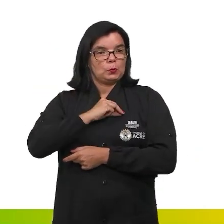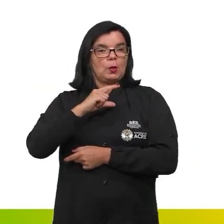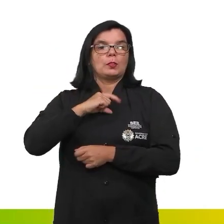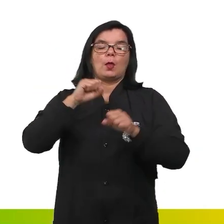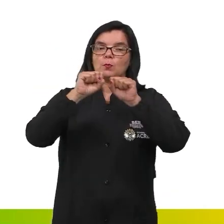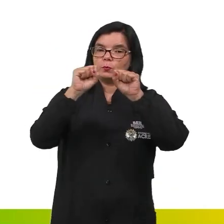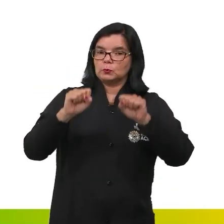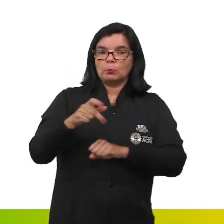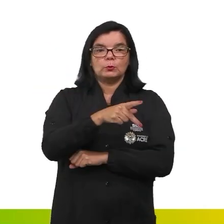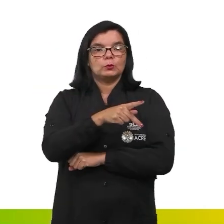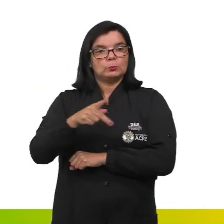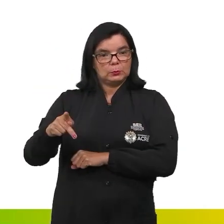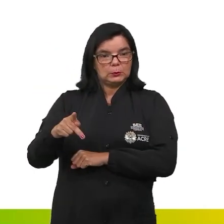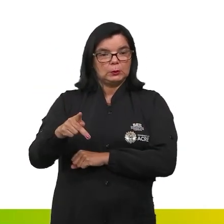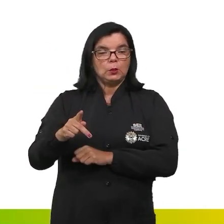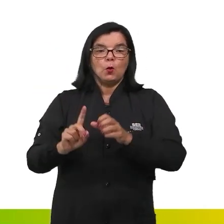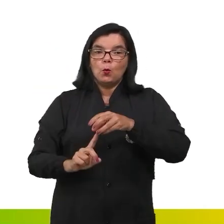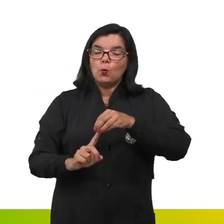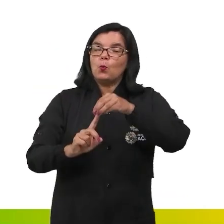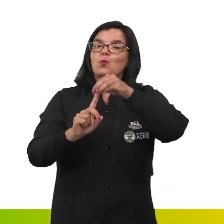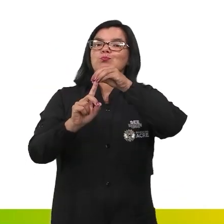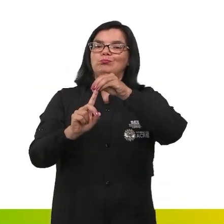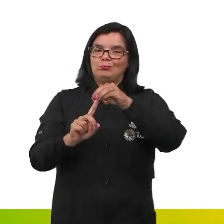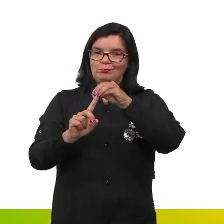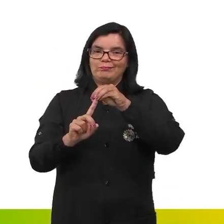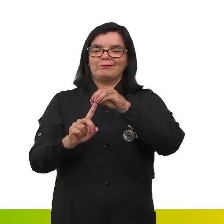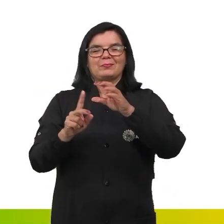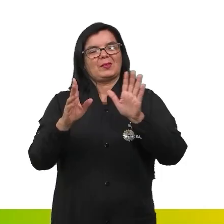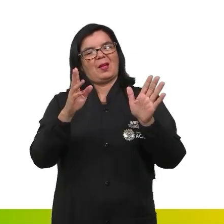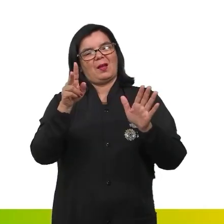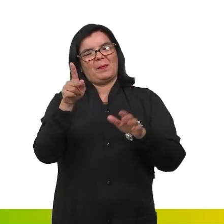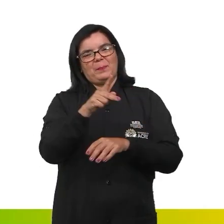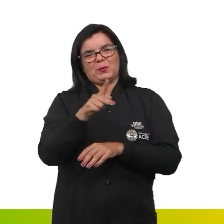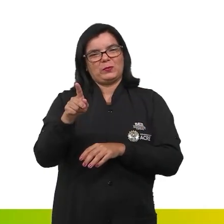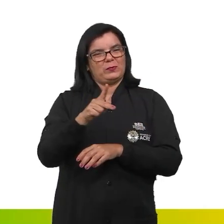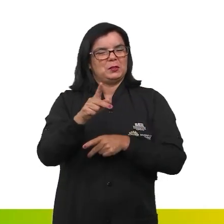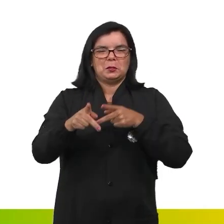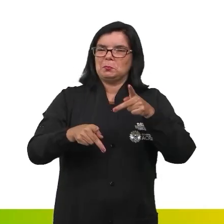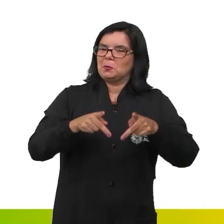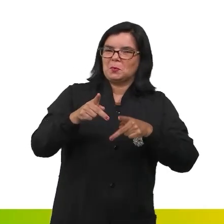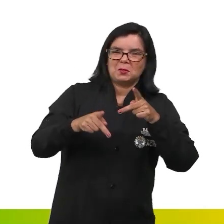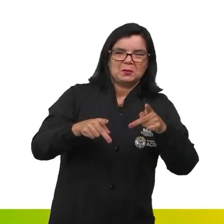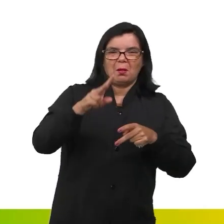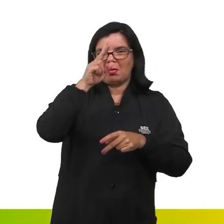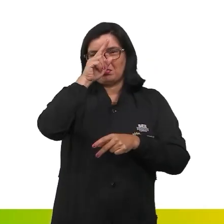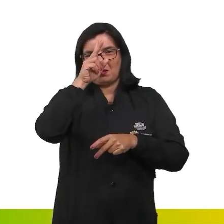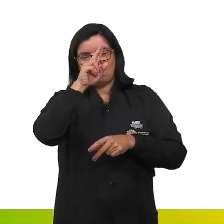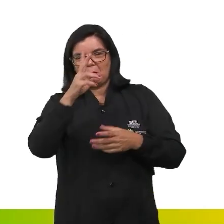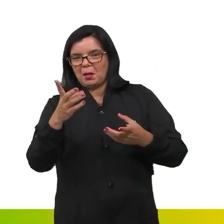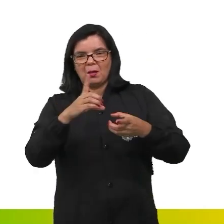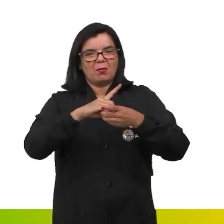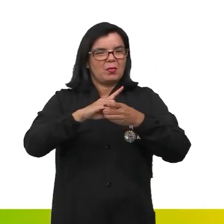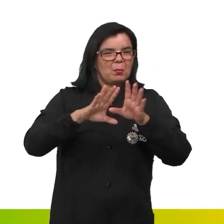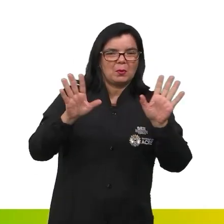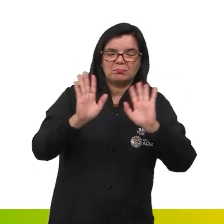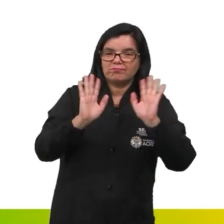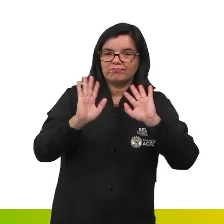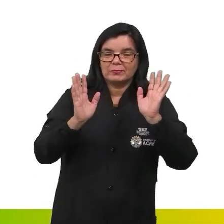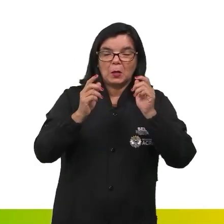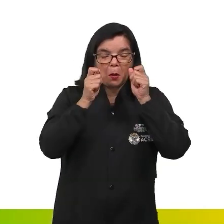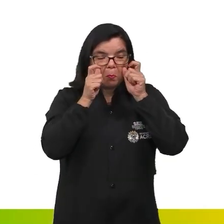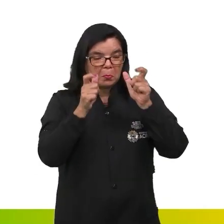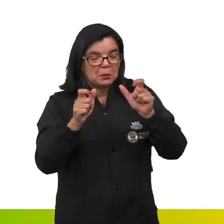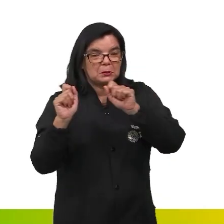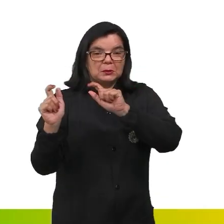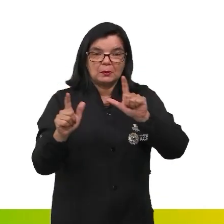sistema presidencialista. Aí, professor, não lembro a relação de população, com densidade demográfica, esse negócio todo, não prestei atenção